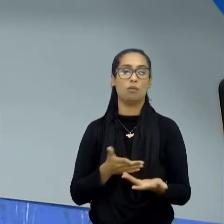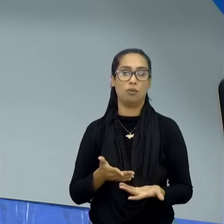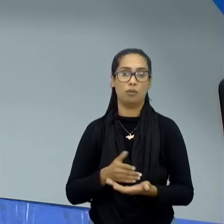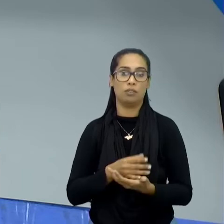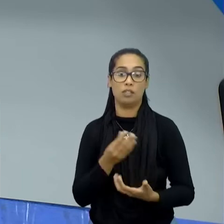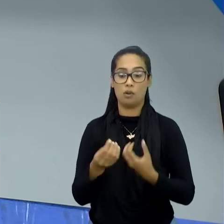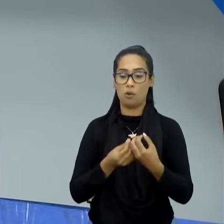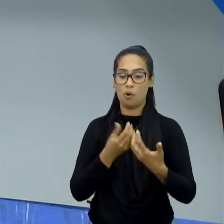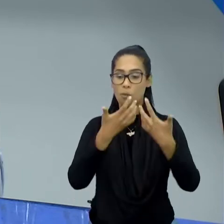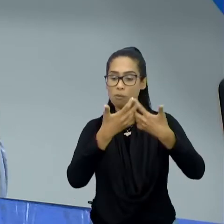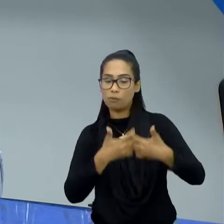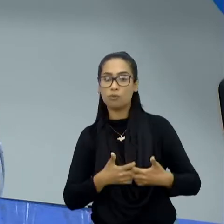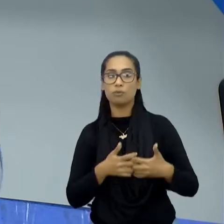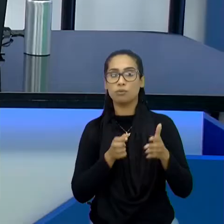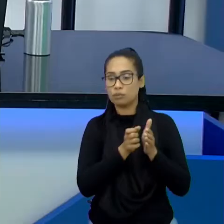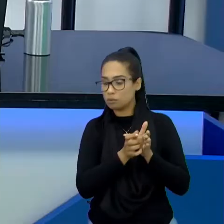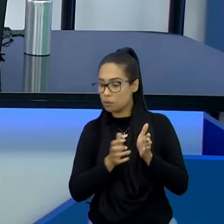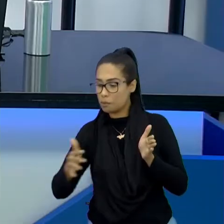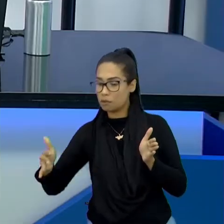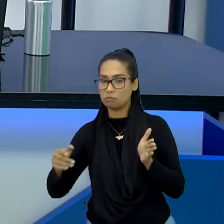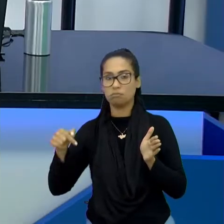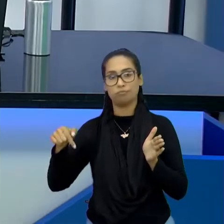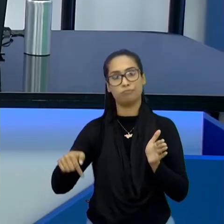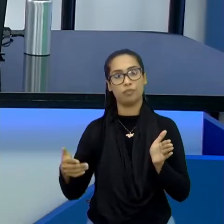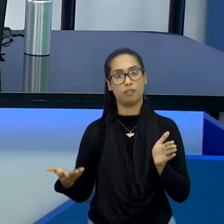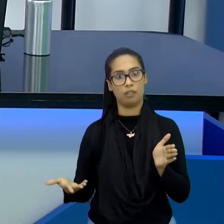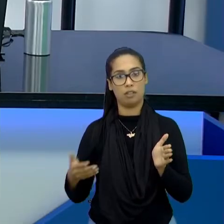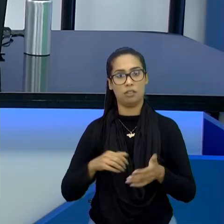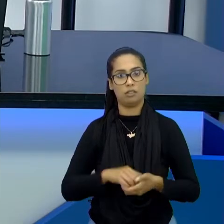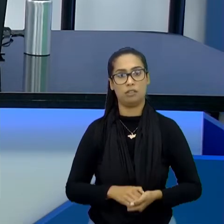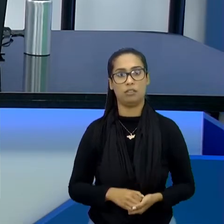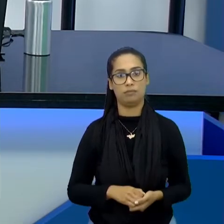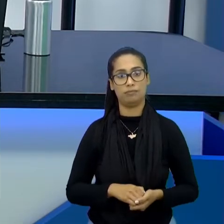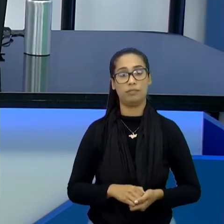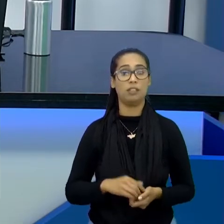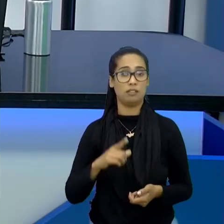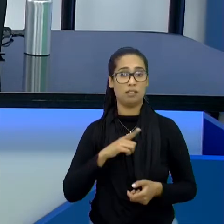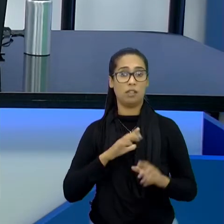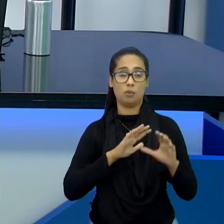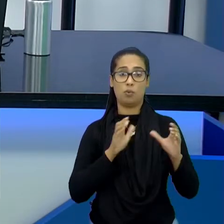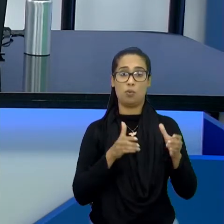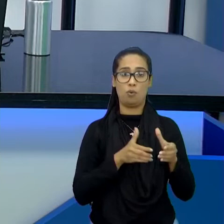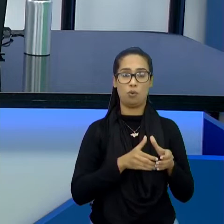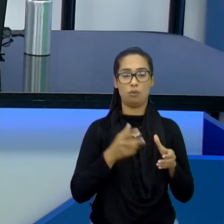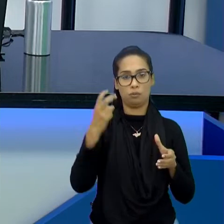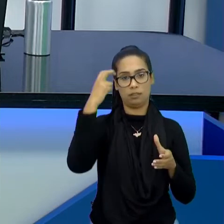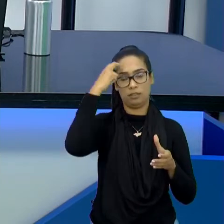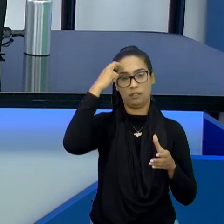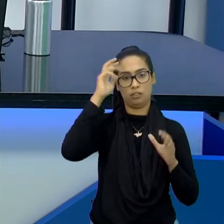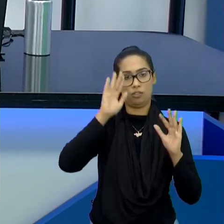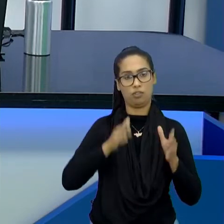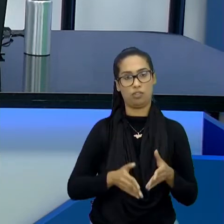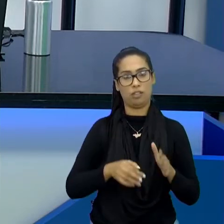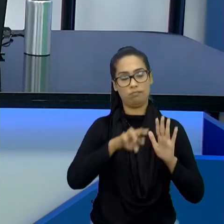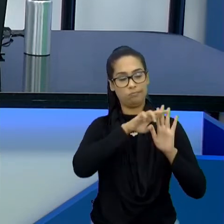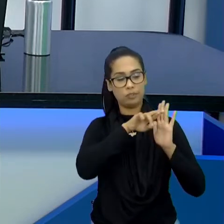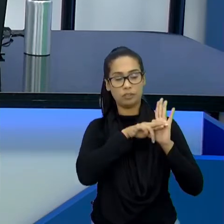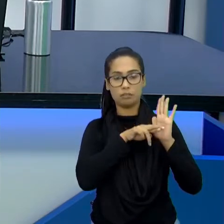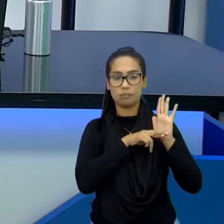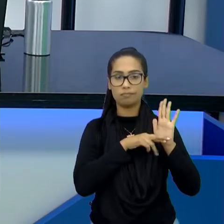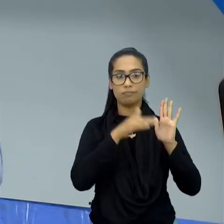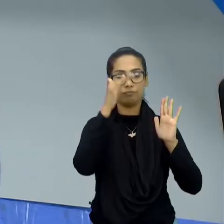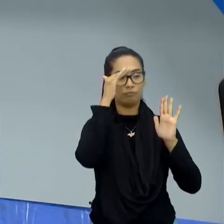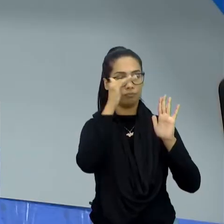gente chama de uma espécie de elite intelectual, que vai ditar, né, as manobras